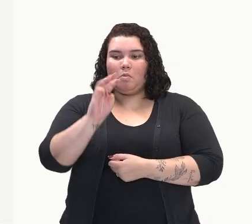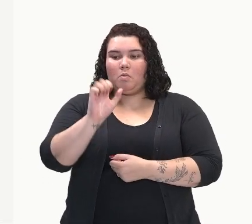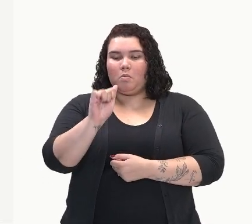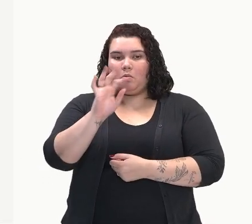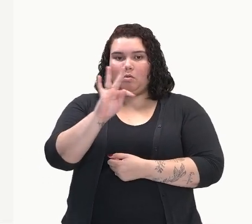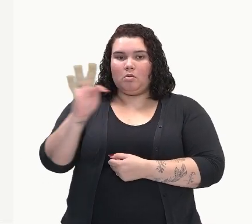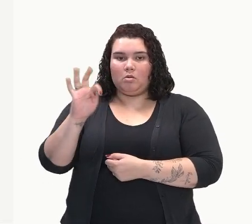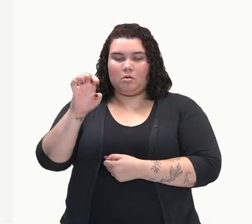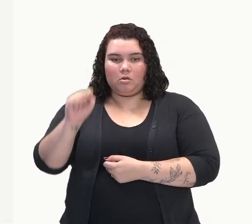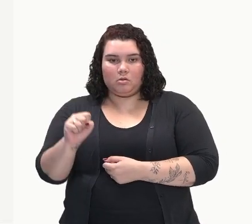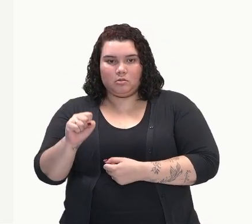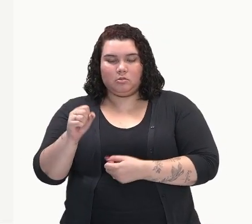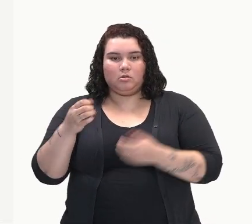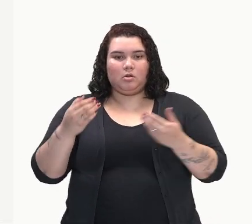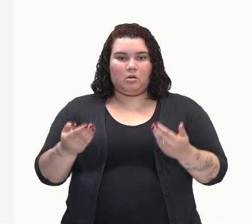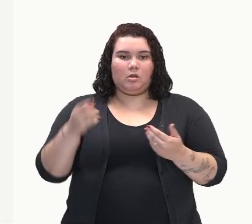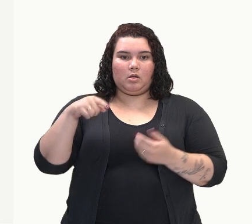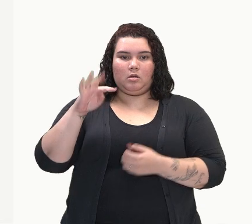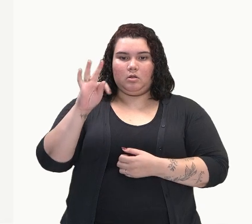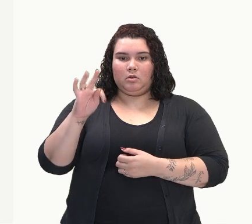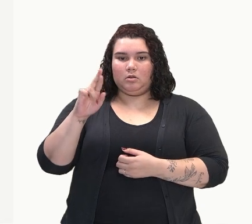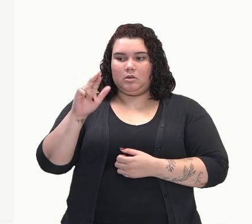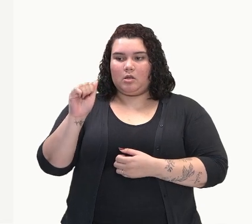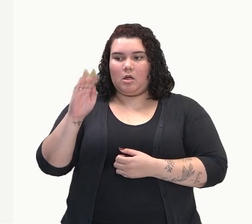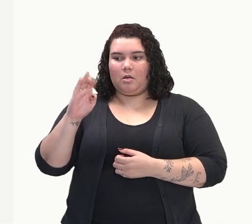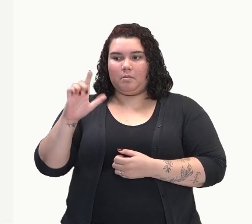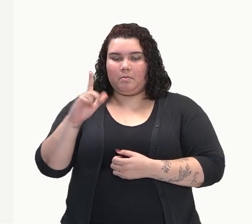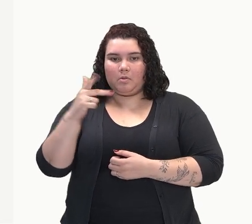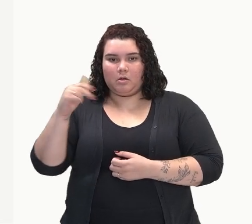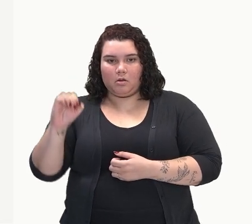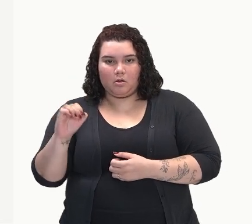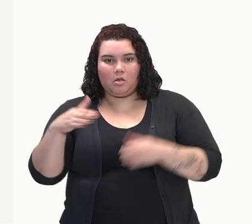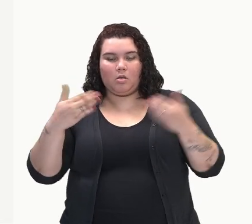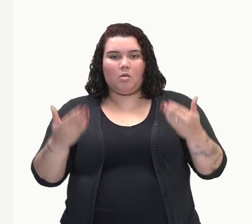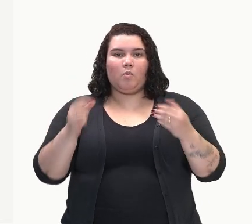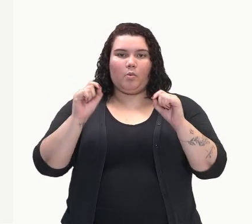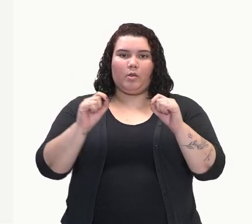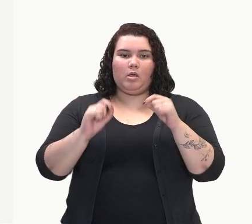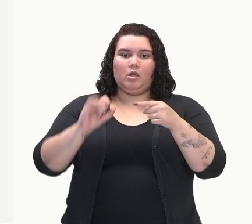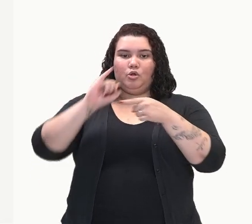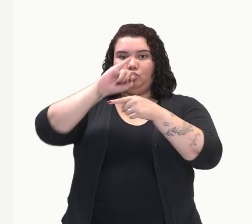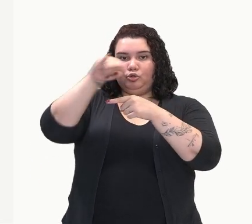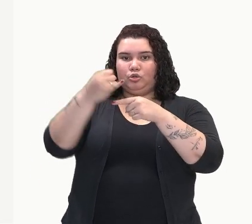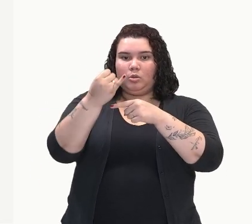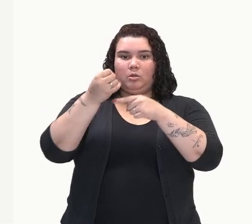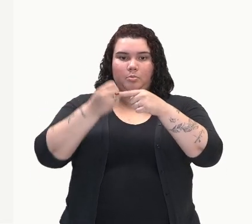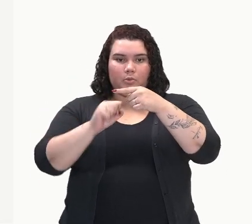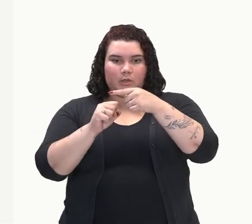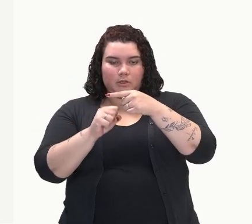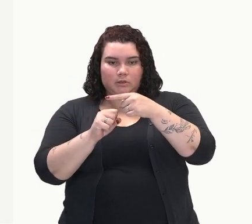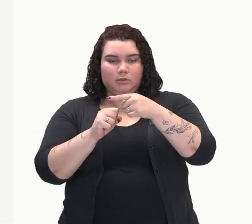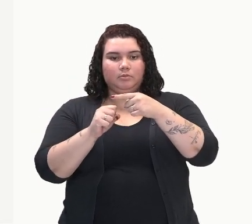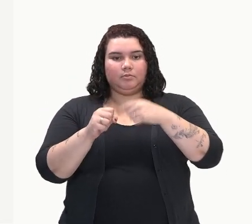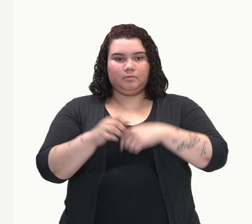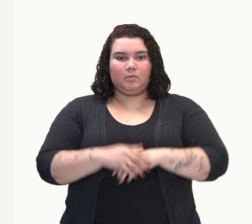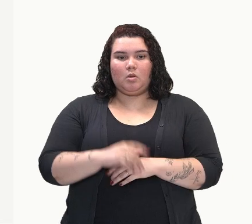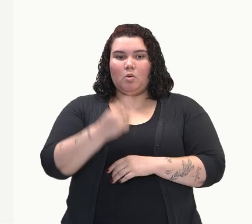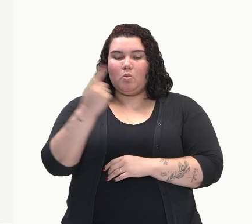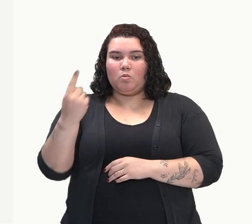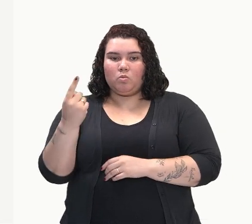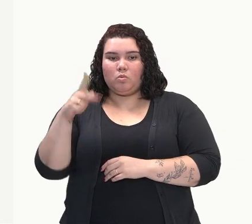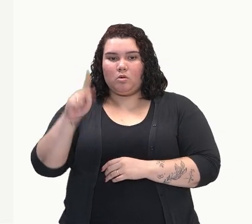o watts é trabalho pelo tempo, ou seja, joule por segundo. Então, 1 watts vale 1 joule por 1